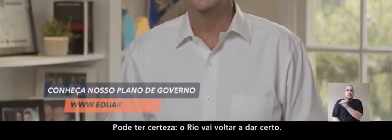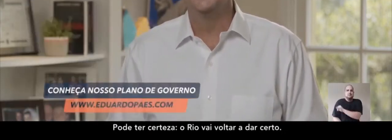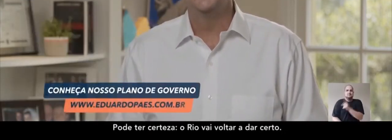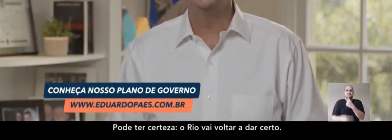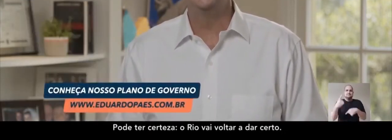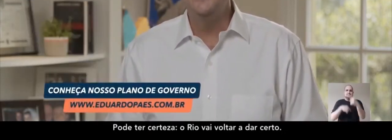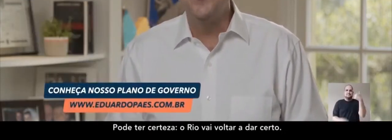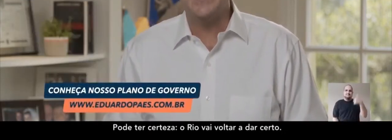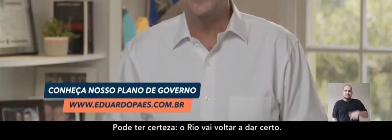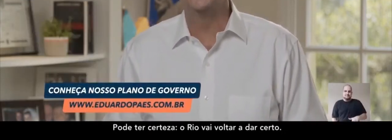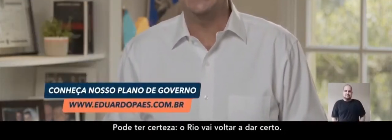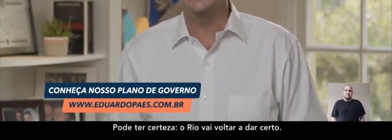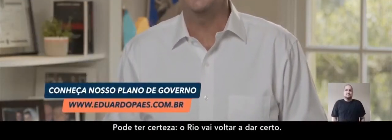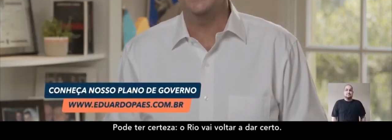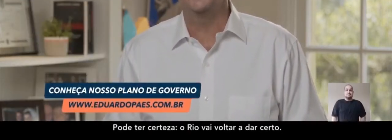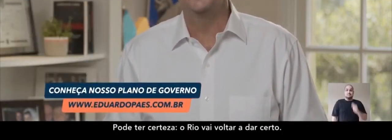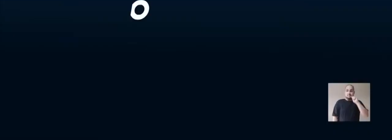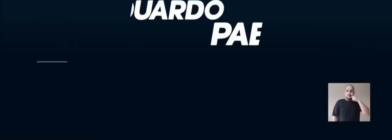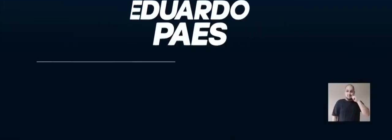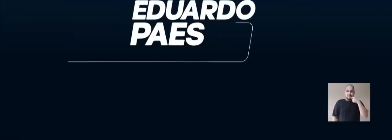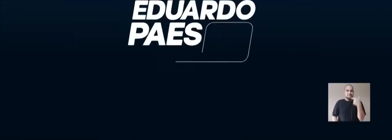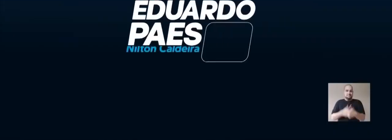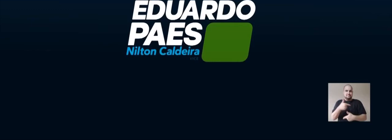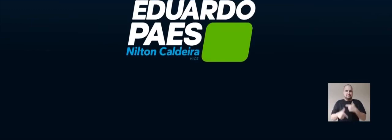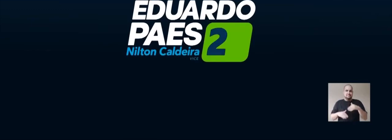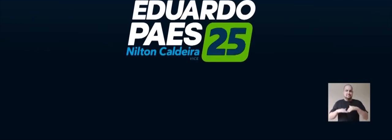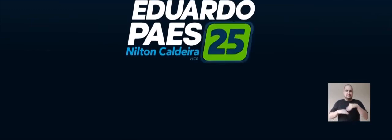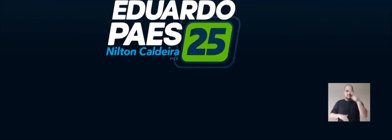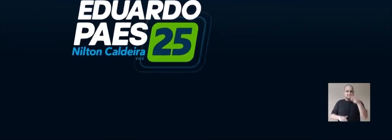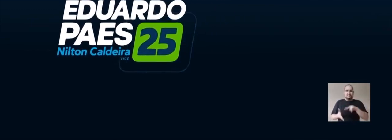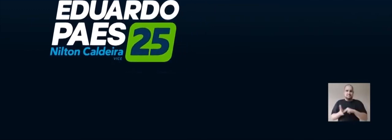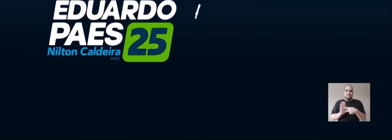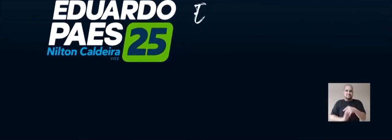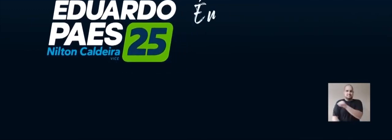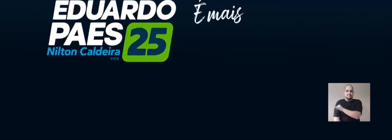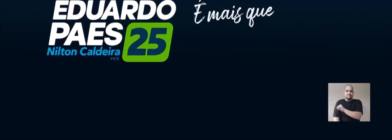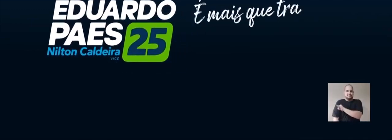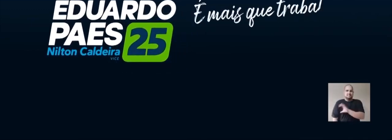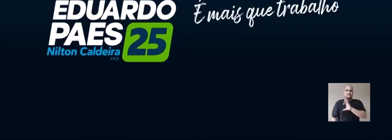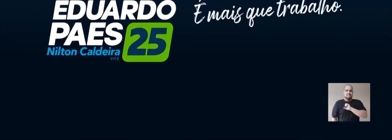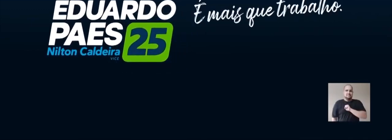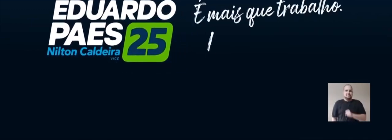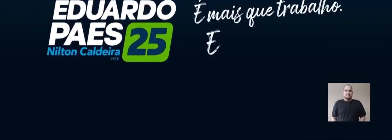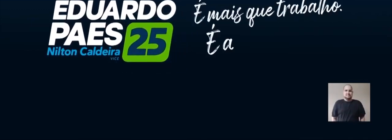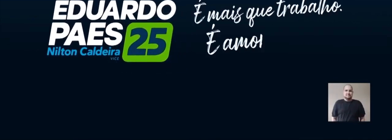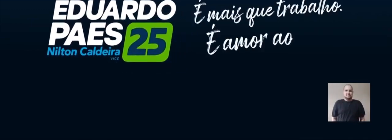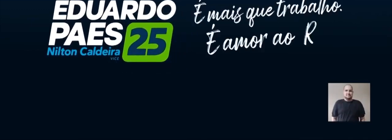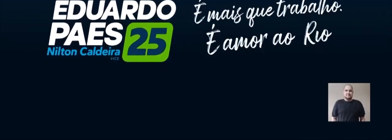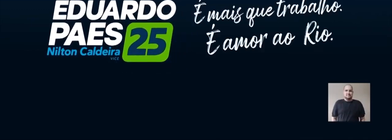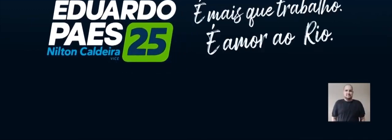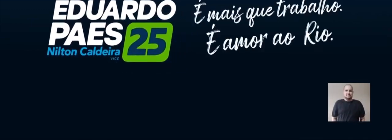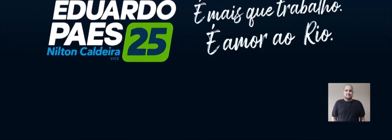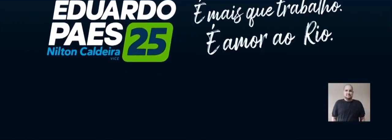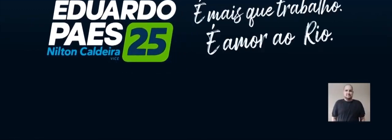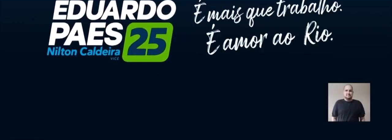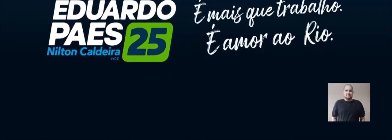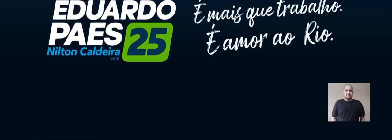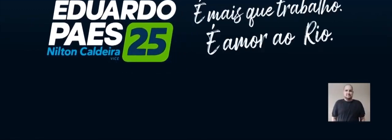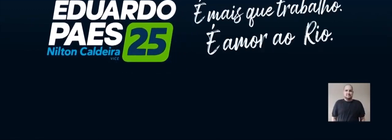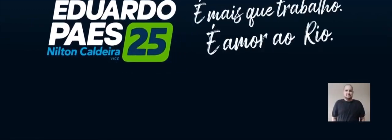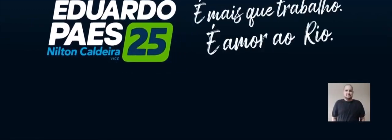ter certeza, o Rio vai voltar a dar certo. Eduardo Paes. É mais que trabalho. É amor ao Rio.